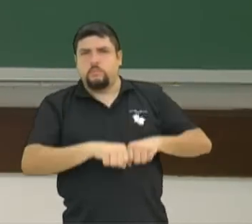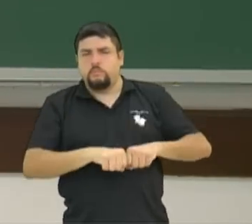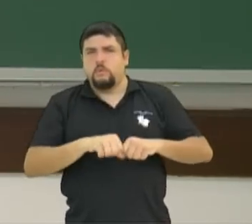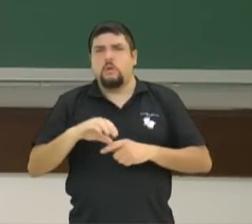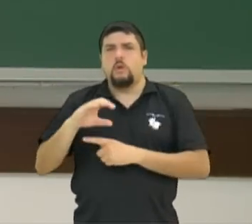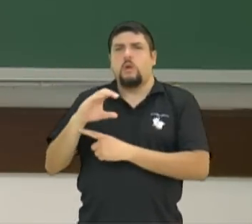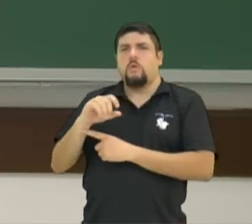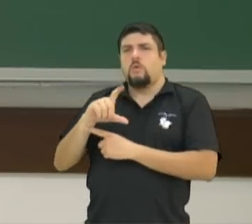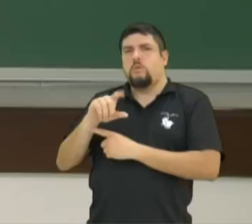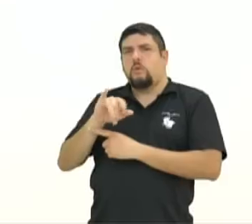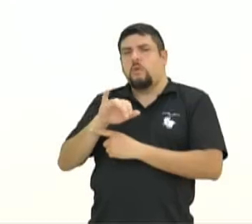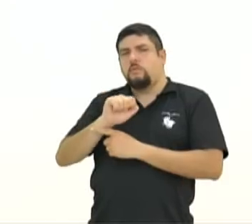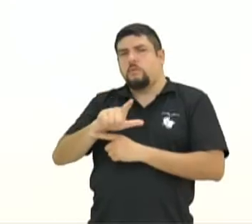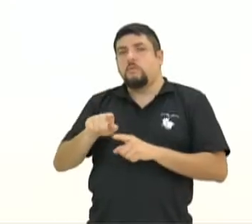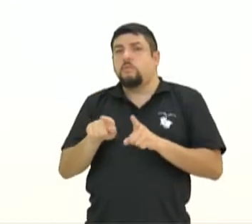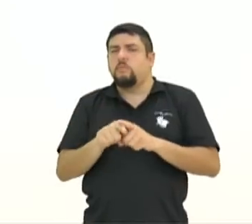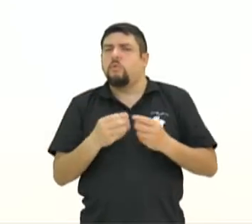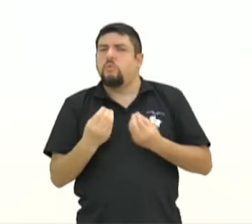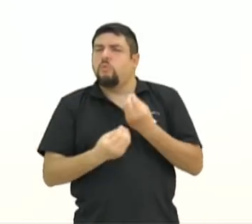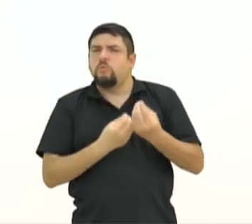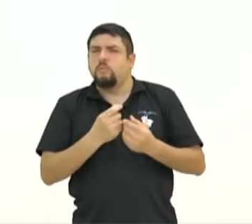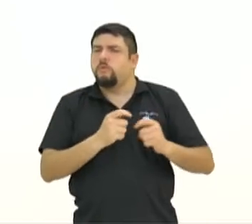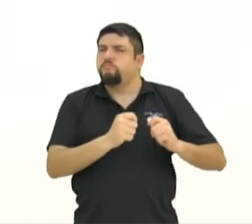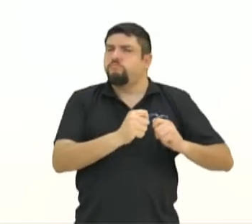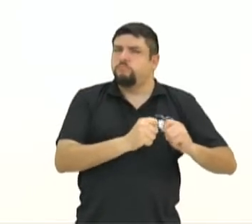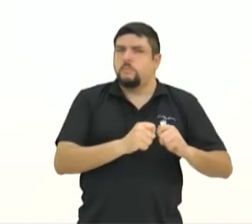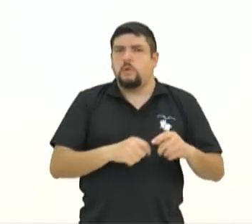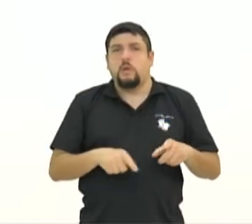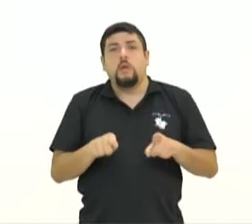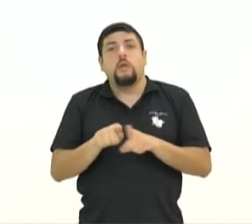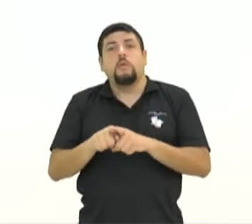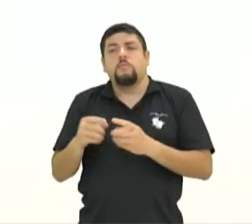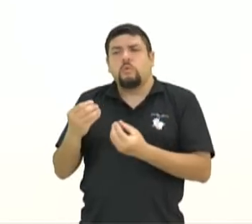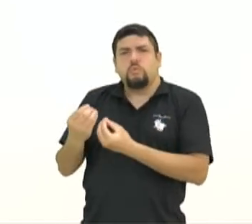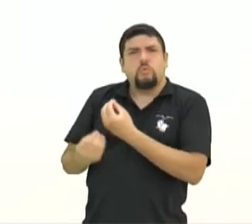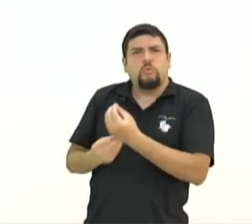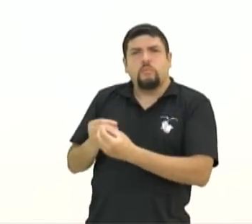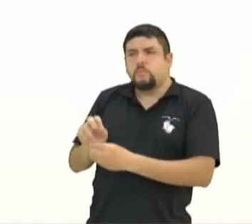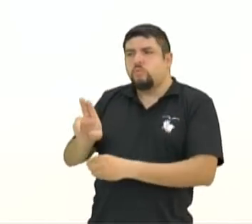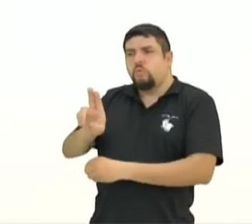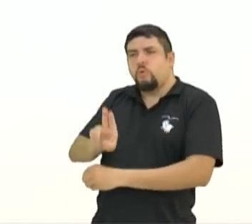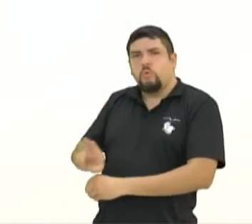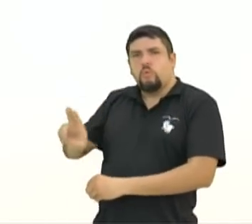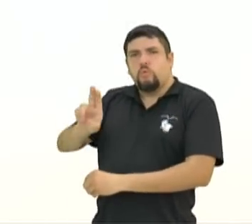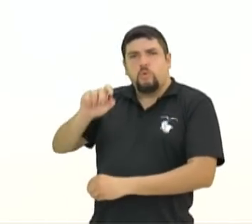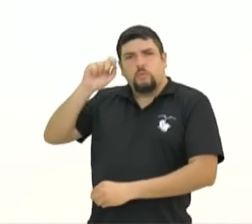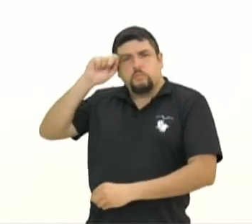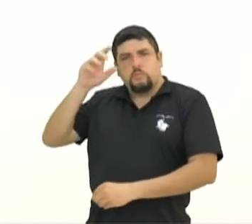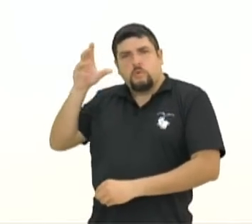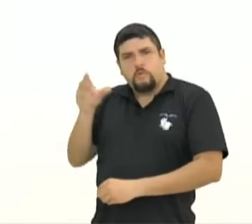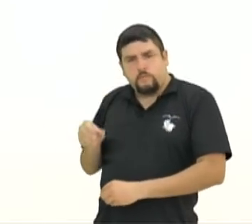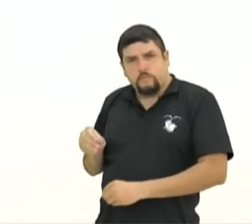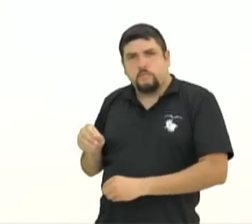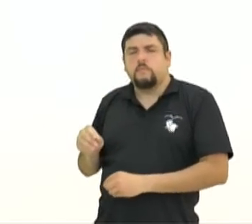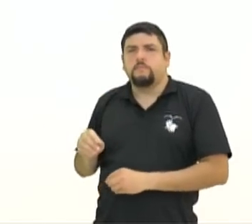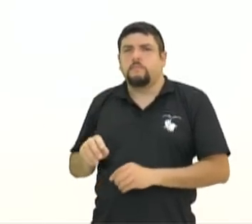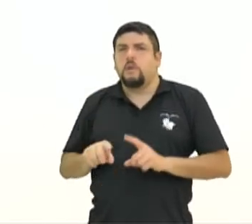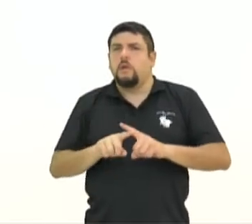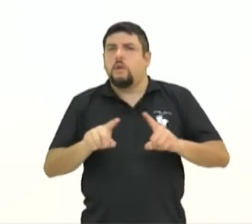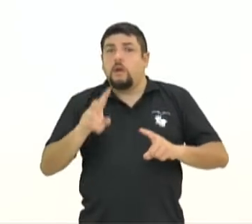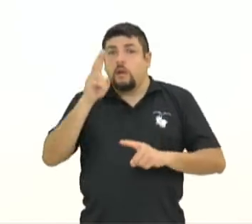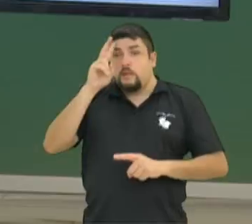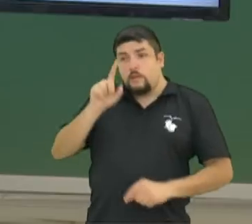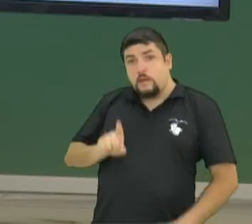período, a utilização da mão de obra africana escravizada. Vamos lembrar que esses africanos, eles não eram escravos no